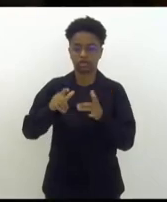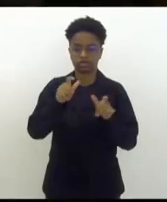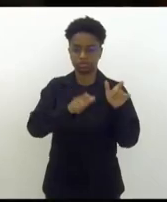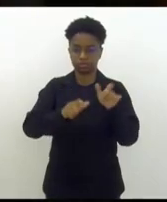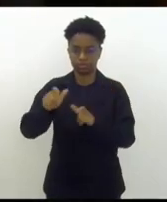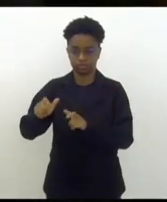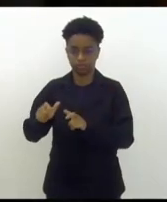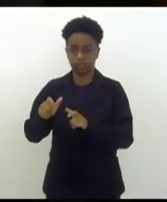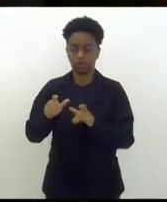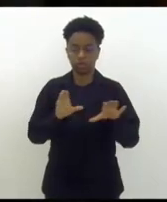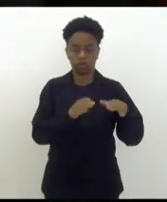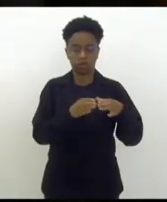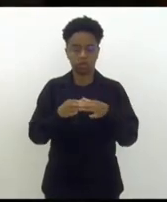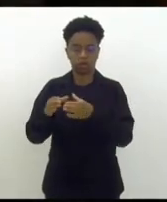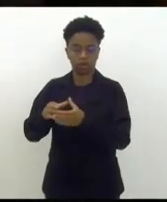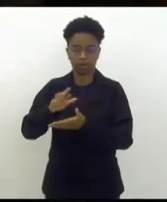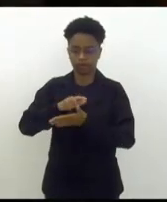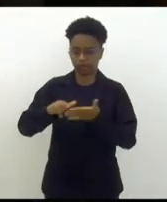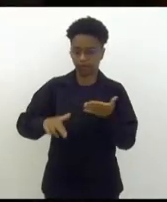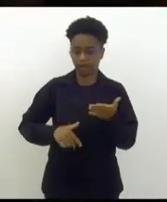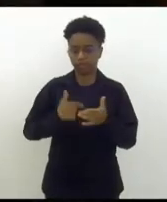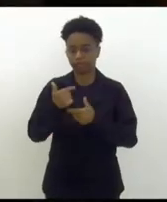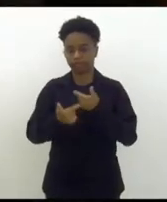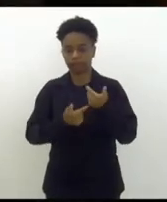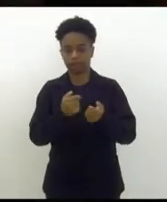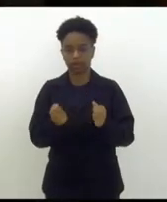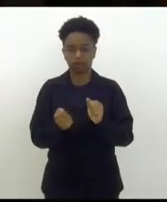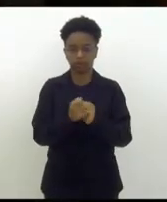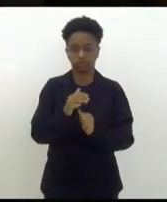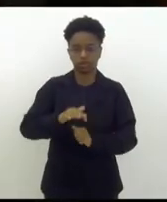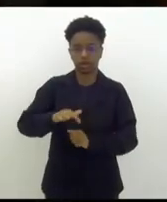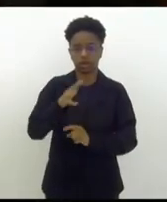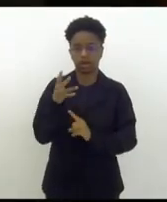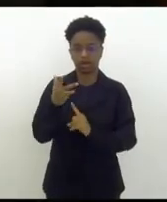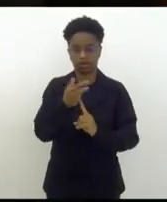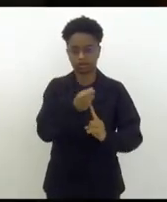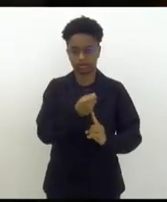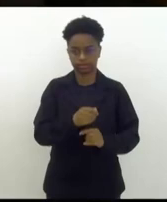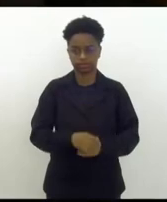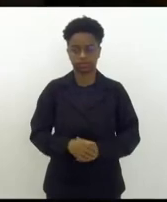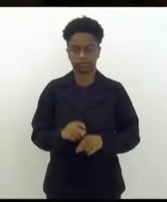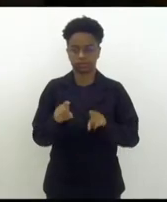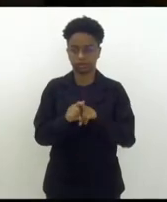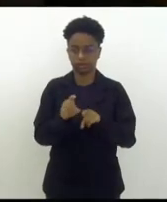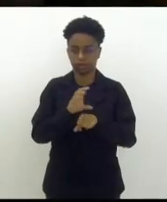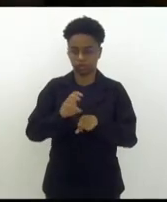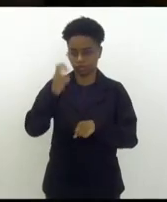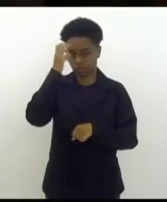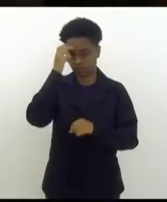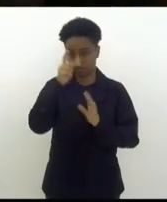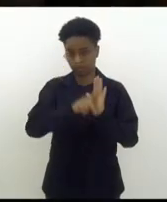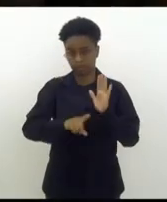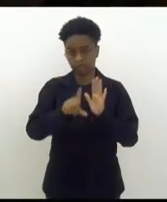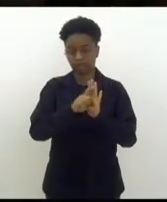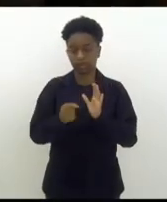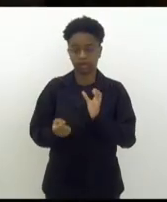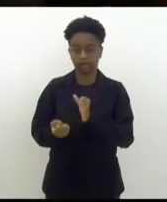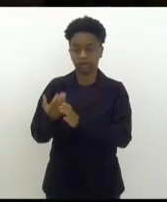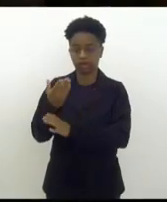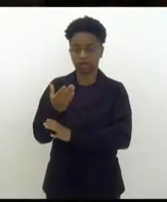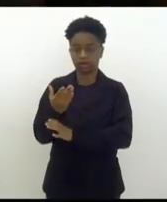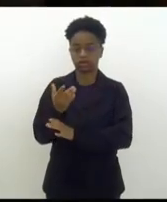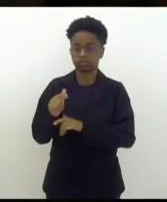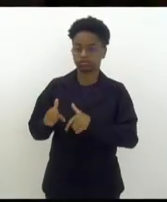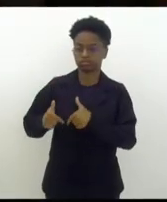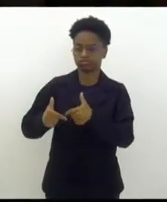uma série de categorias que fazem que implementam a materialidade da cultura o PL de autoria da nobilíssima